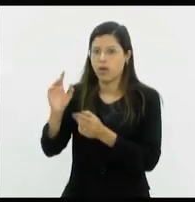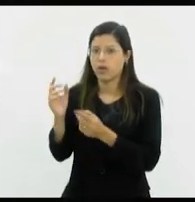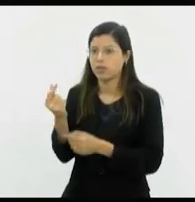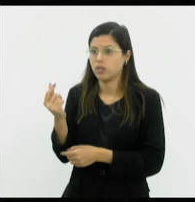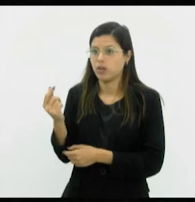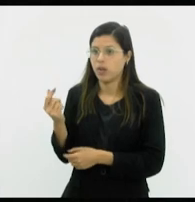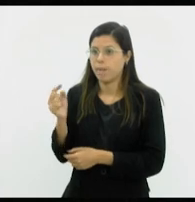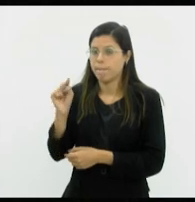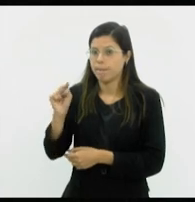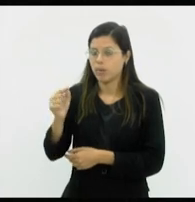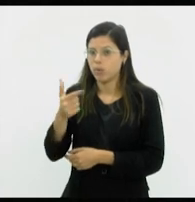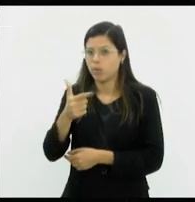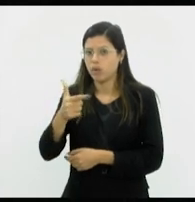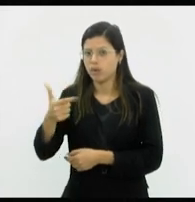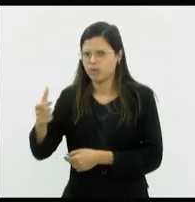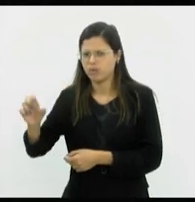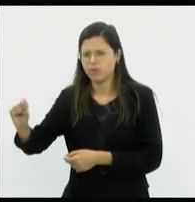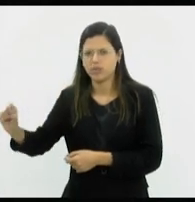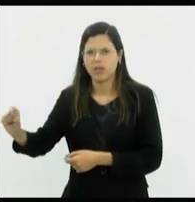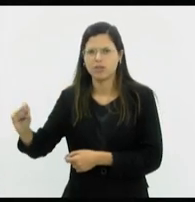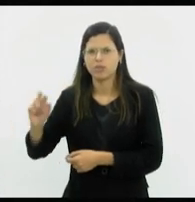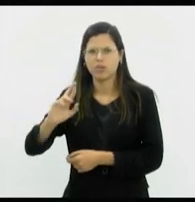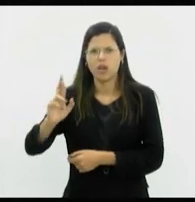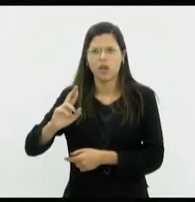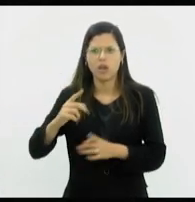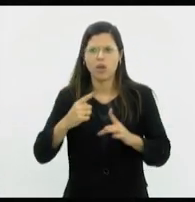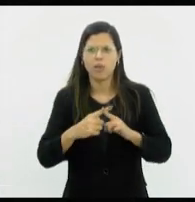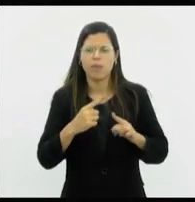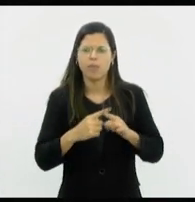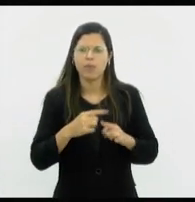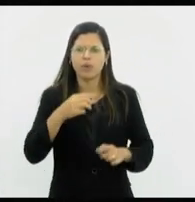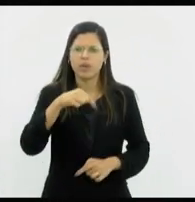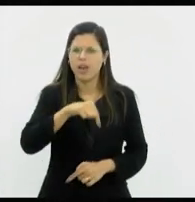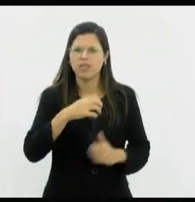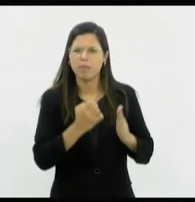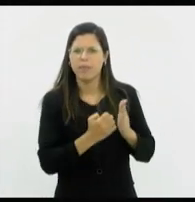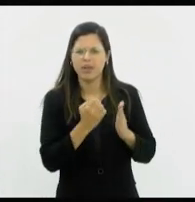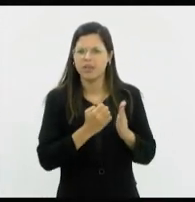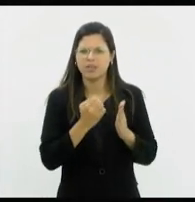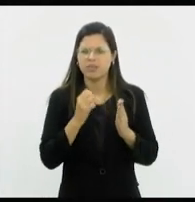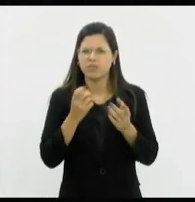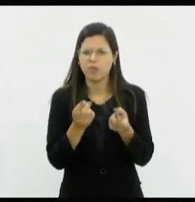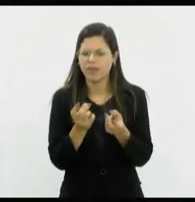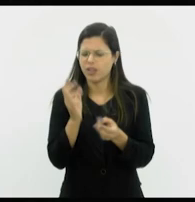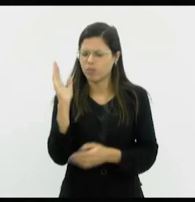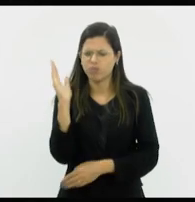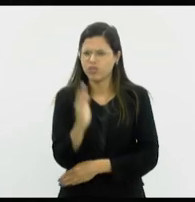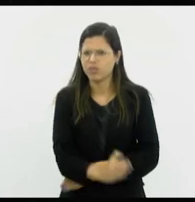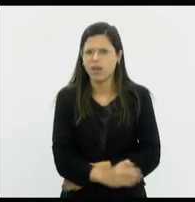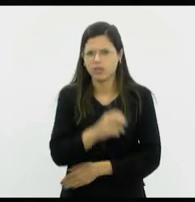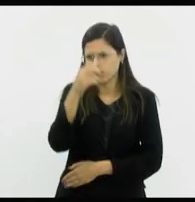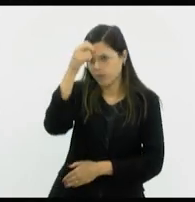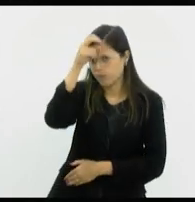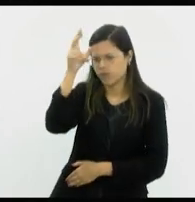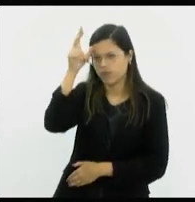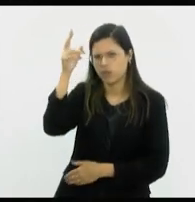de R$ 1.200. Por que, que a Multilaser não vendeu direto para a Prefeitura e ela não participou?